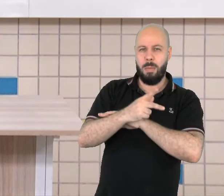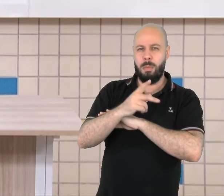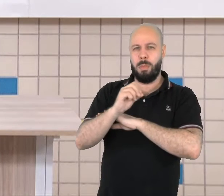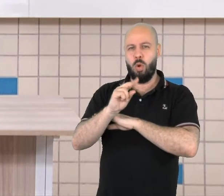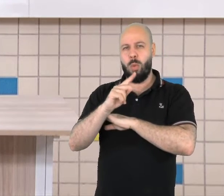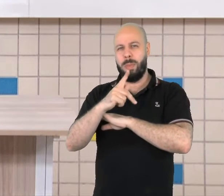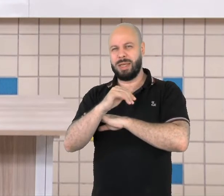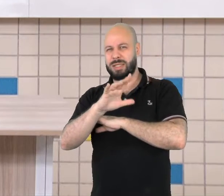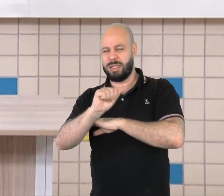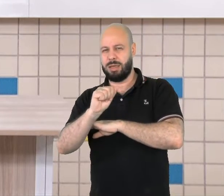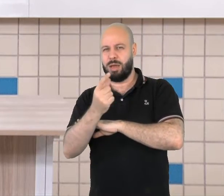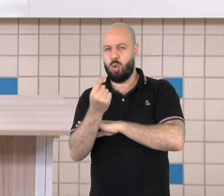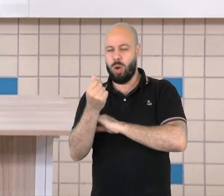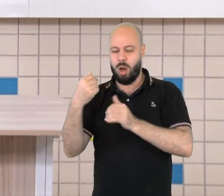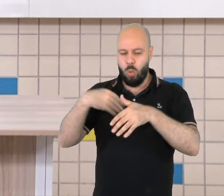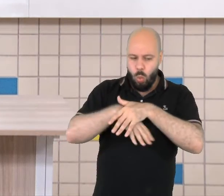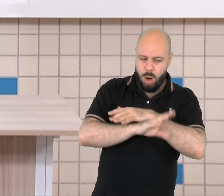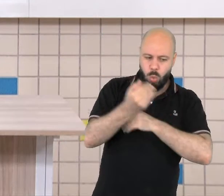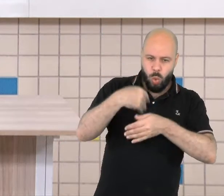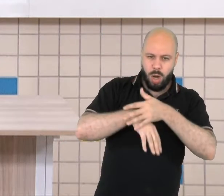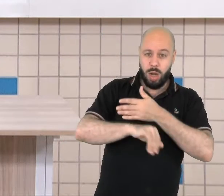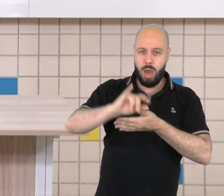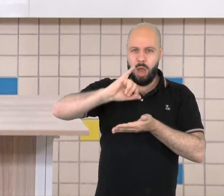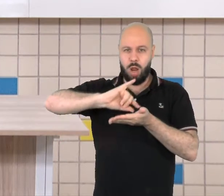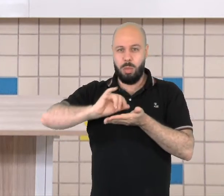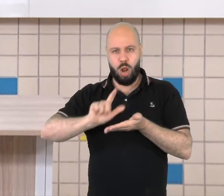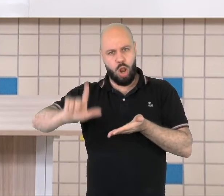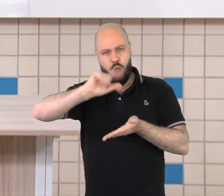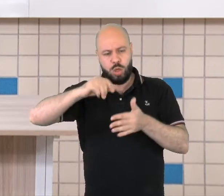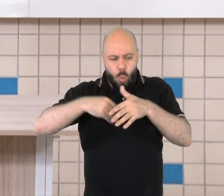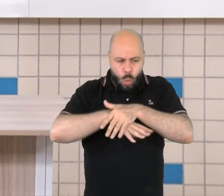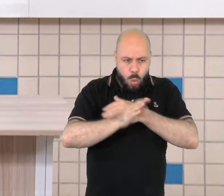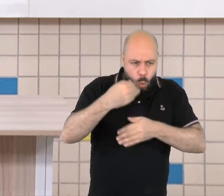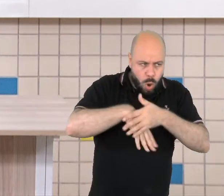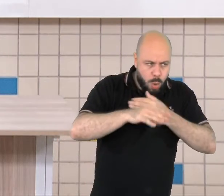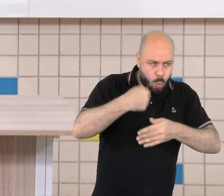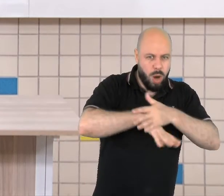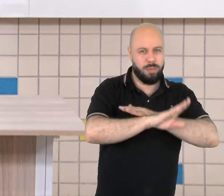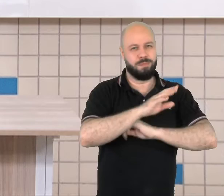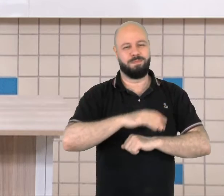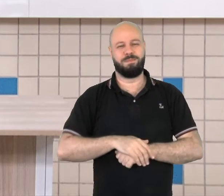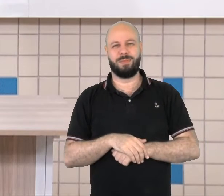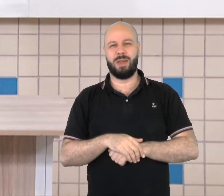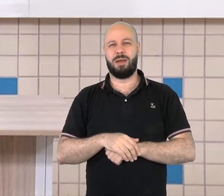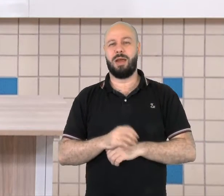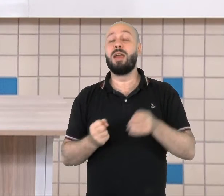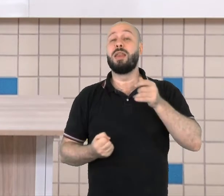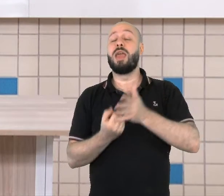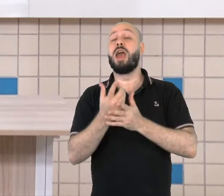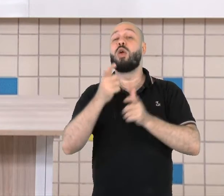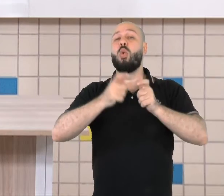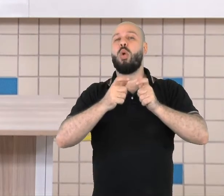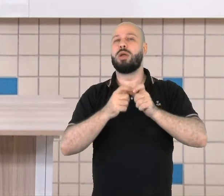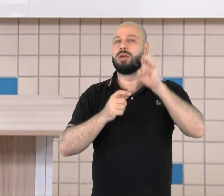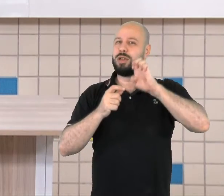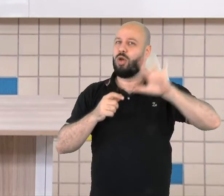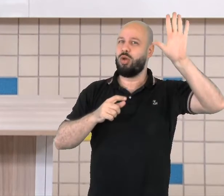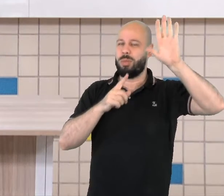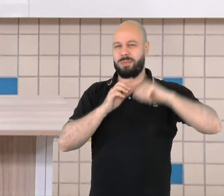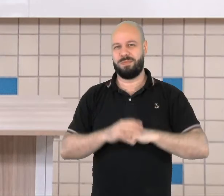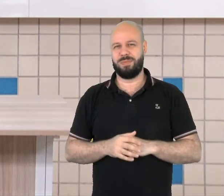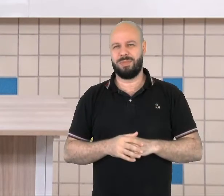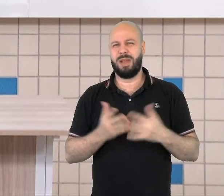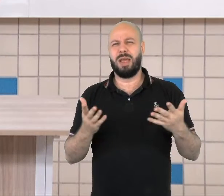e acumular mais. Essa lógica capitalista industrial, tá? Que foi criada onde? Na Europa. Às custas